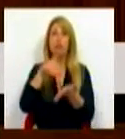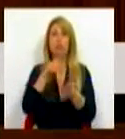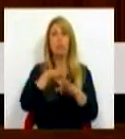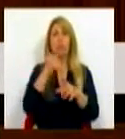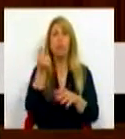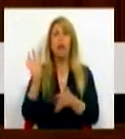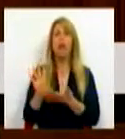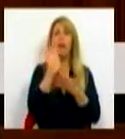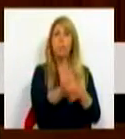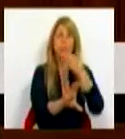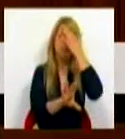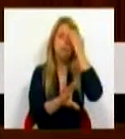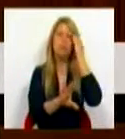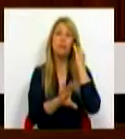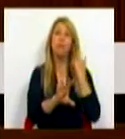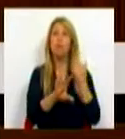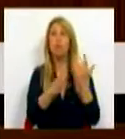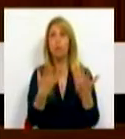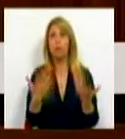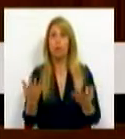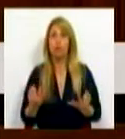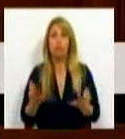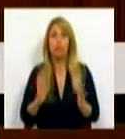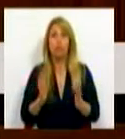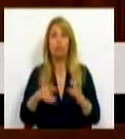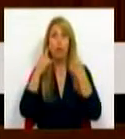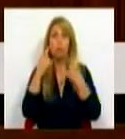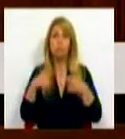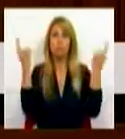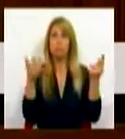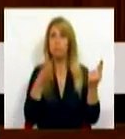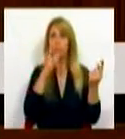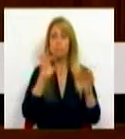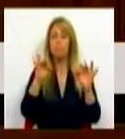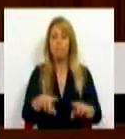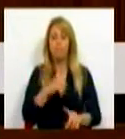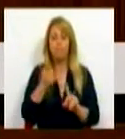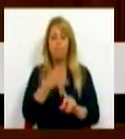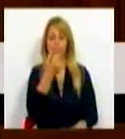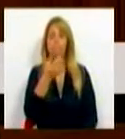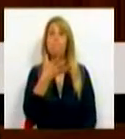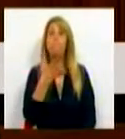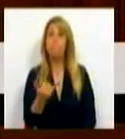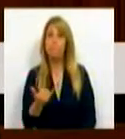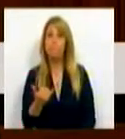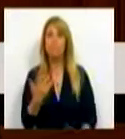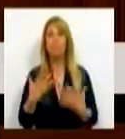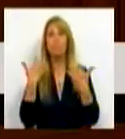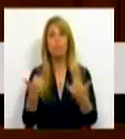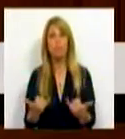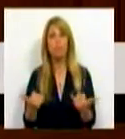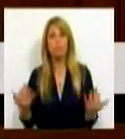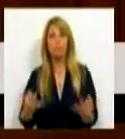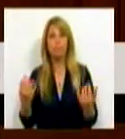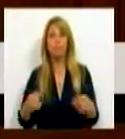capitalização que estava, no fundo, já anunciada no final do ano de 2012 e que veio posteriormente depois a